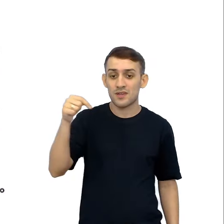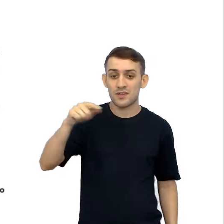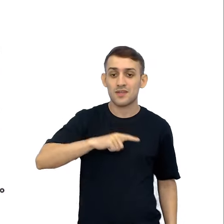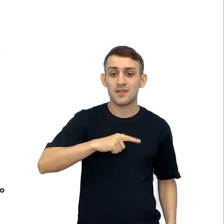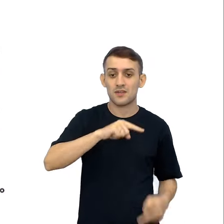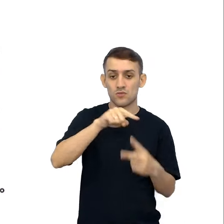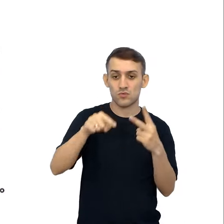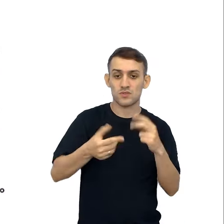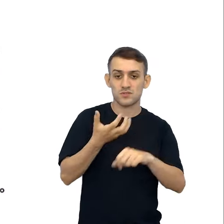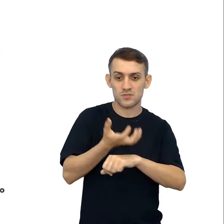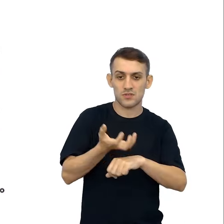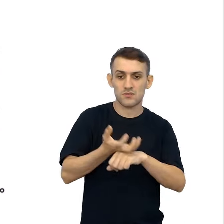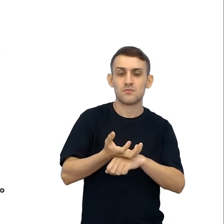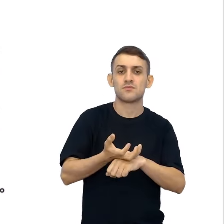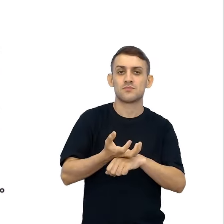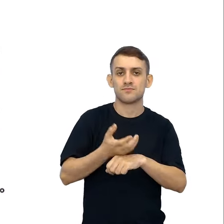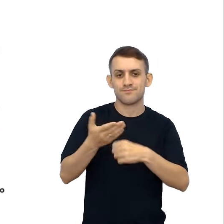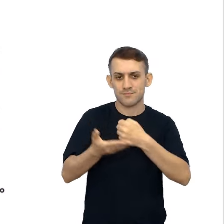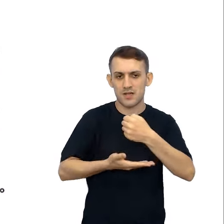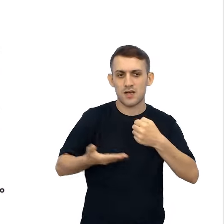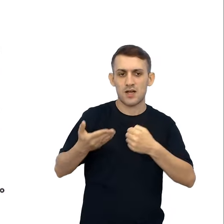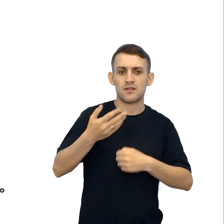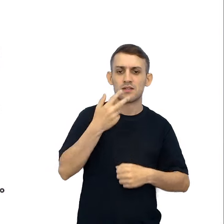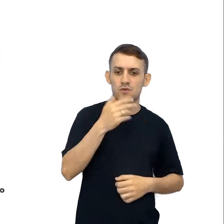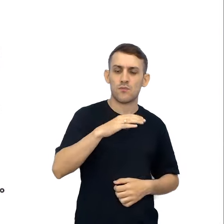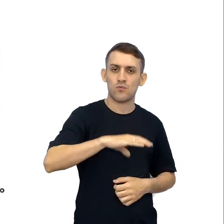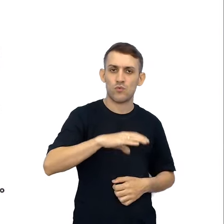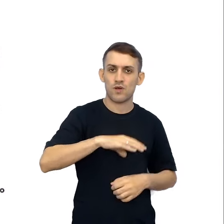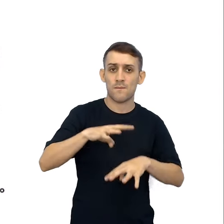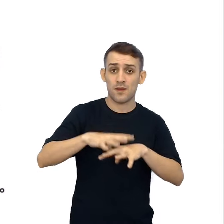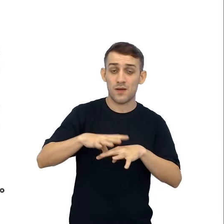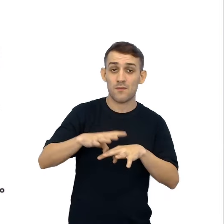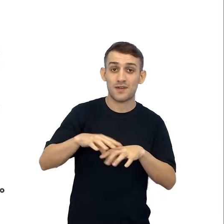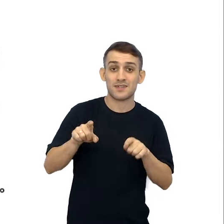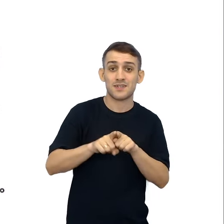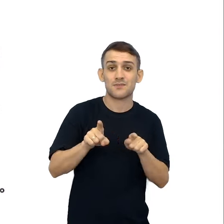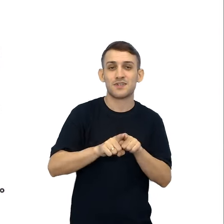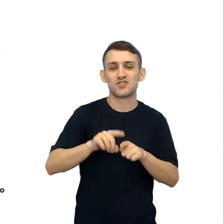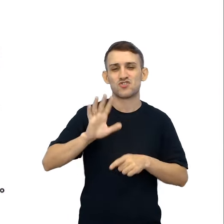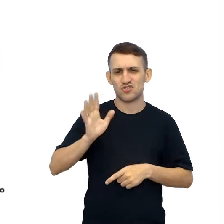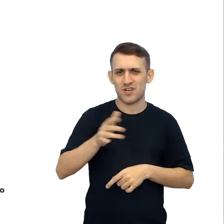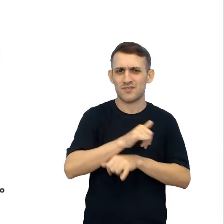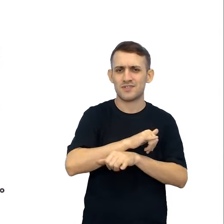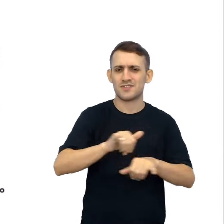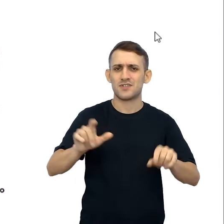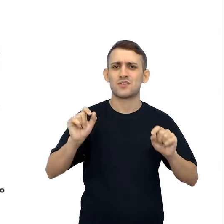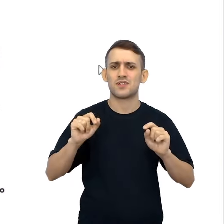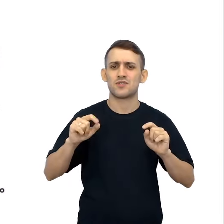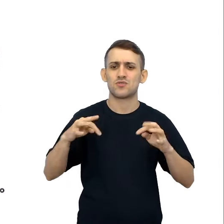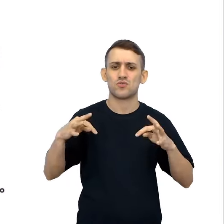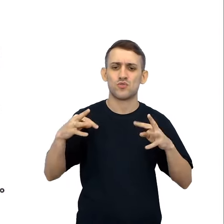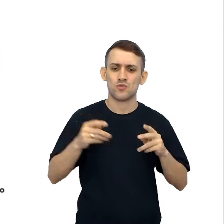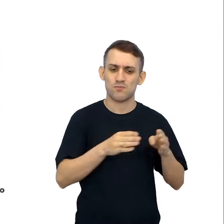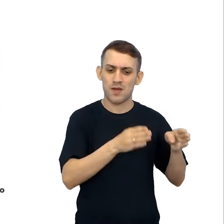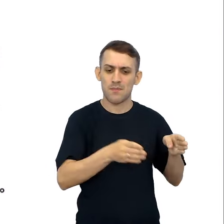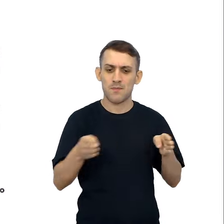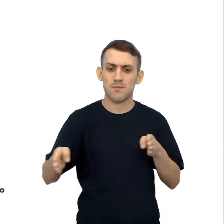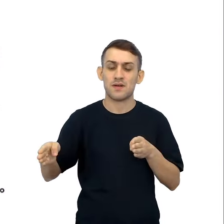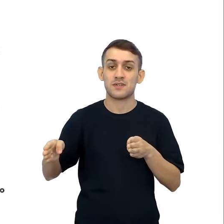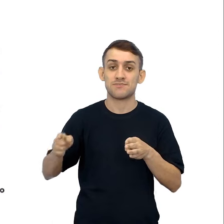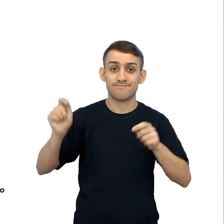2 disciplinas, 2 componentes básicos, língua portuguesa e matemática, mas como já dissemos aí no decorrer de toda a pauta,